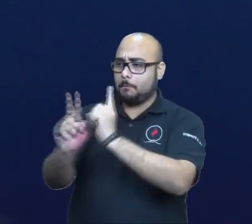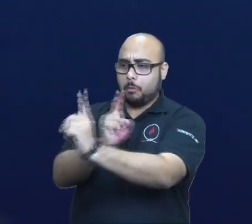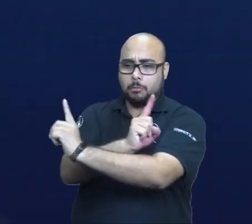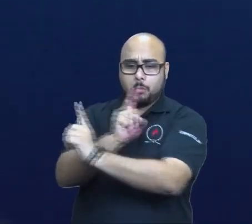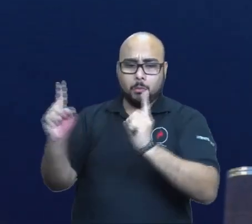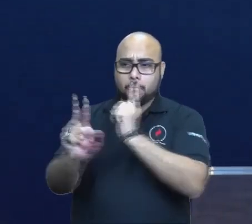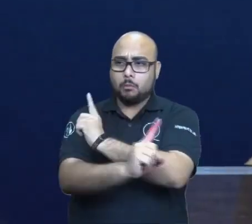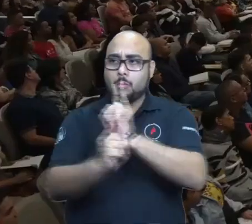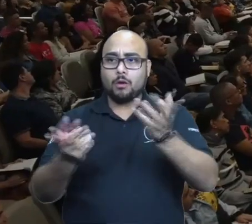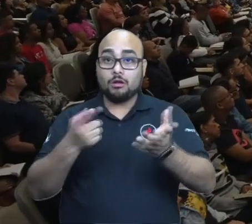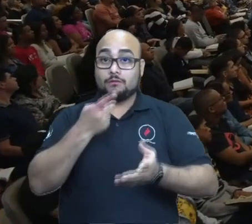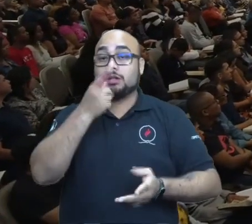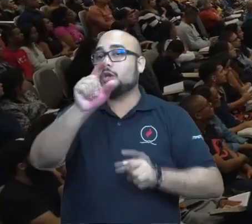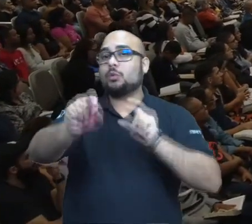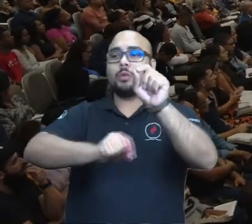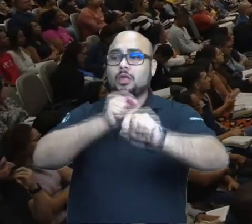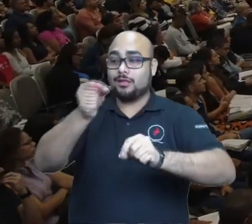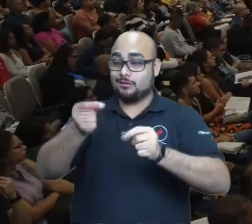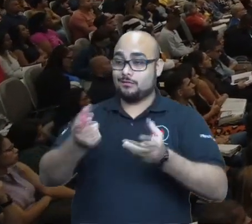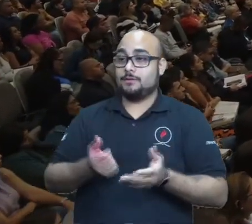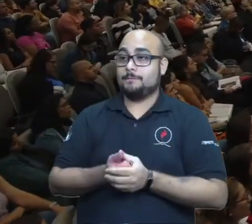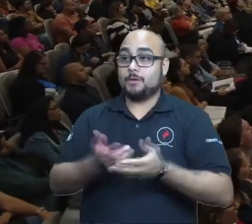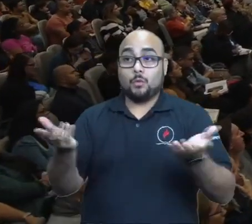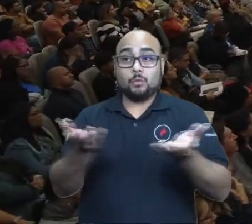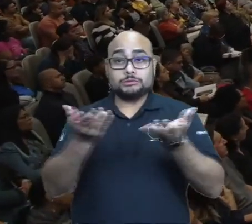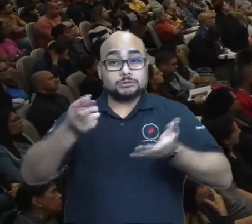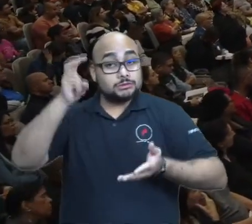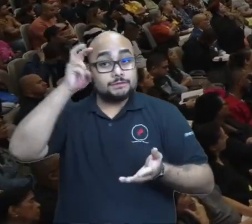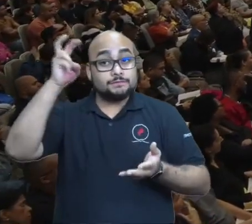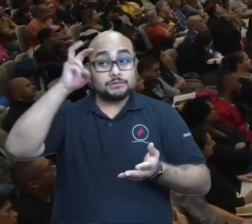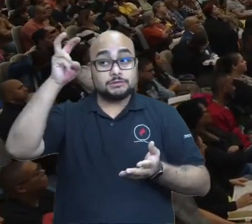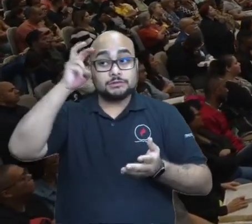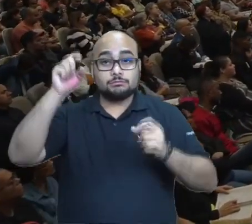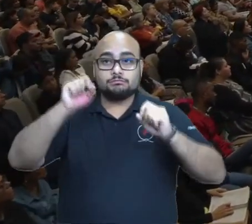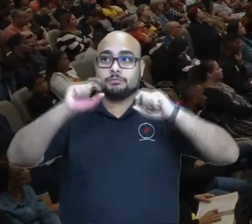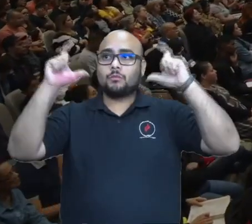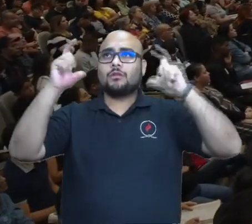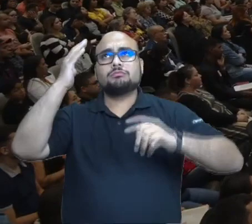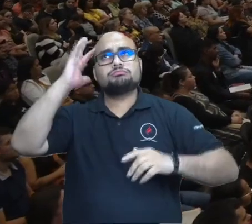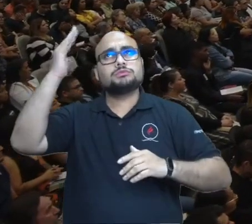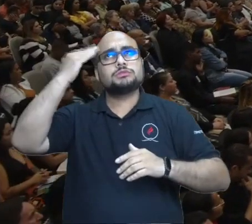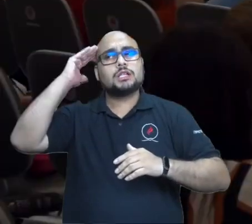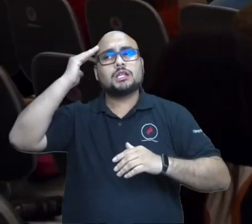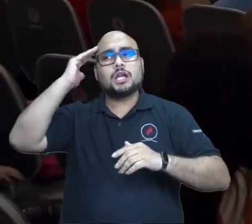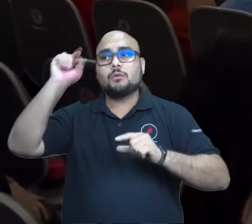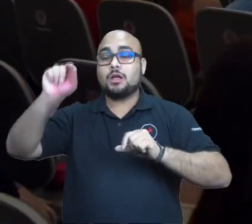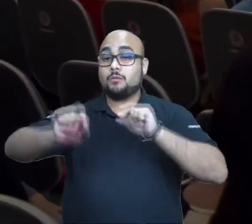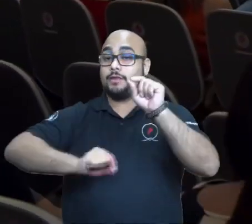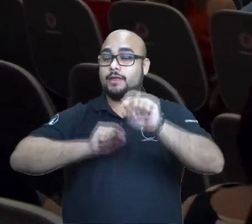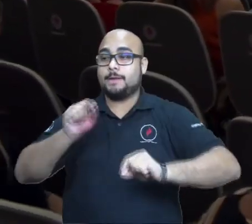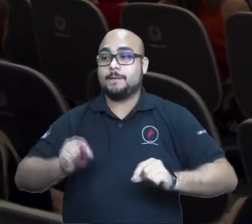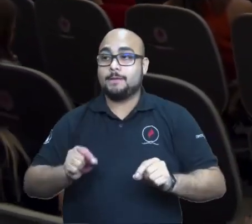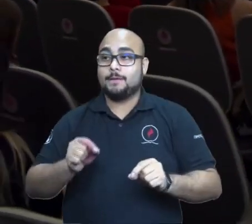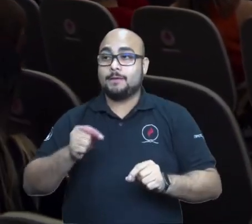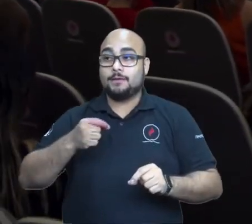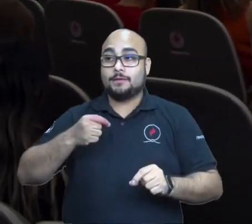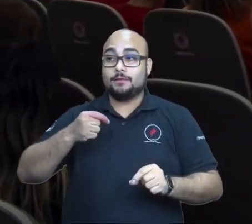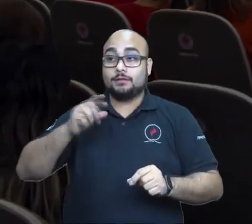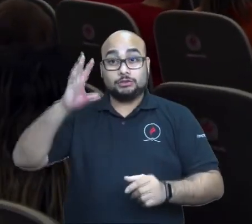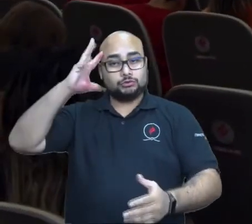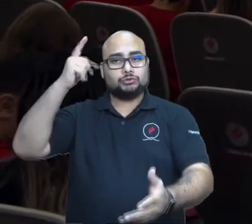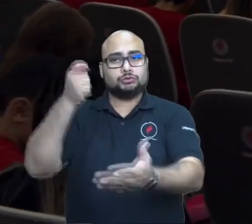dessa quinta-feira que eu quero começar a despertar você para entender que quando nós decidimos por uma vida